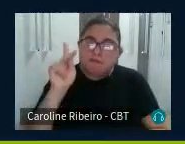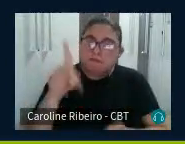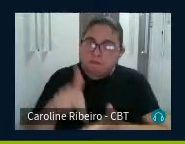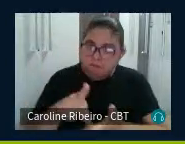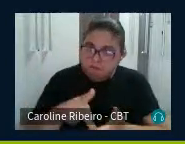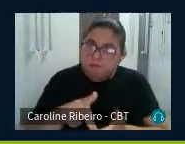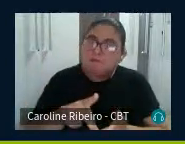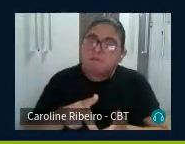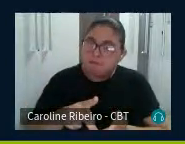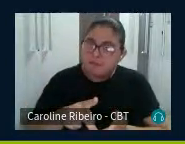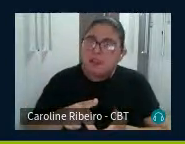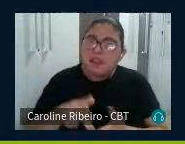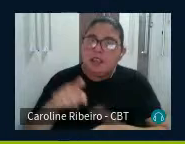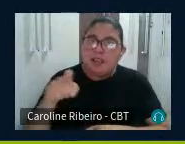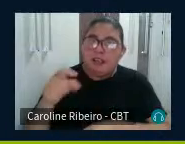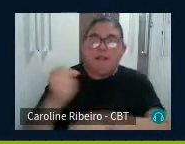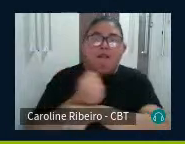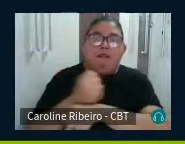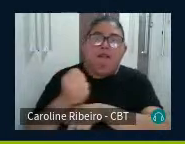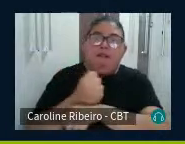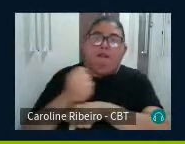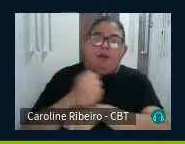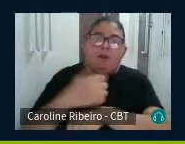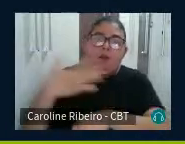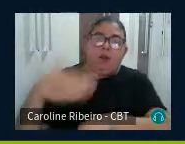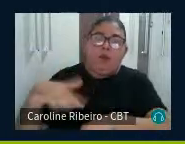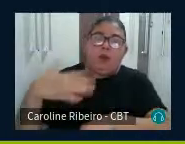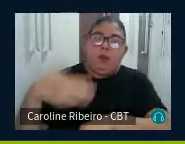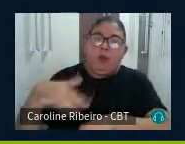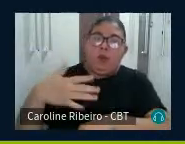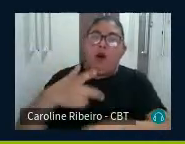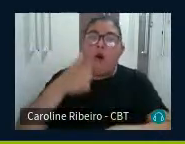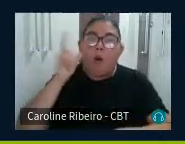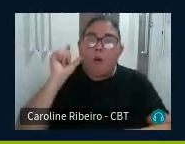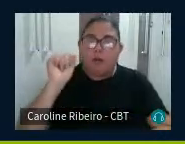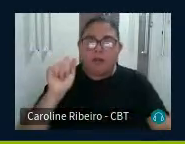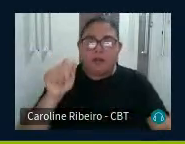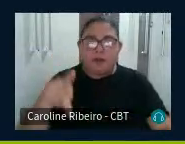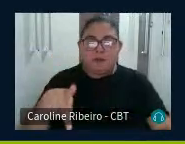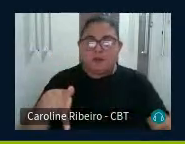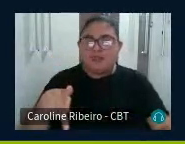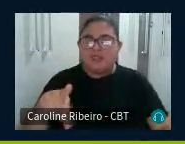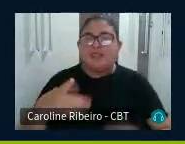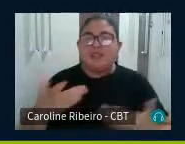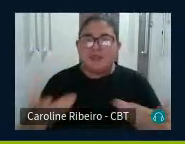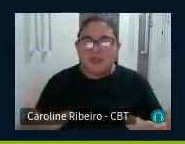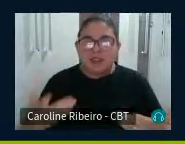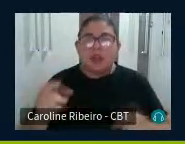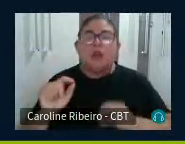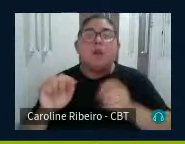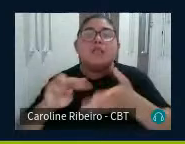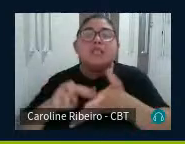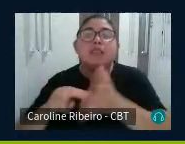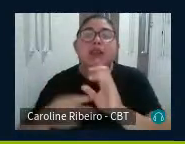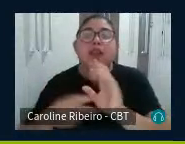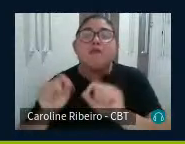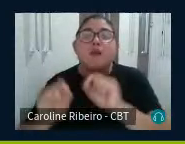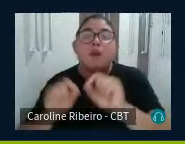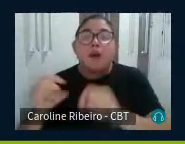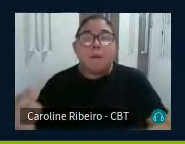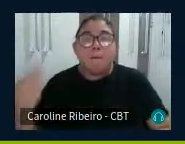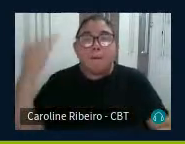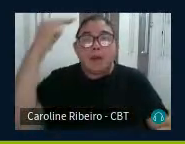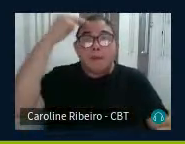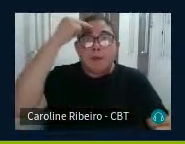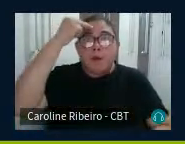Vitão. O Vitor, segundo o professor Júlio está falando, isso também faz parte da nossa história, da nossa memória, o Vitor. Que